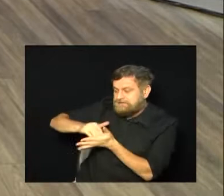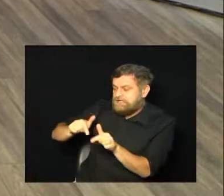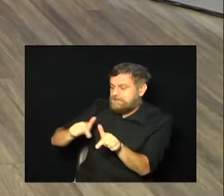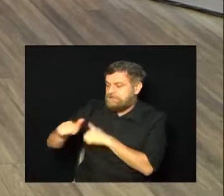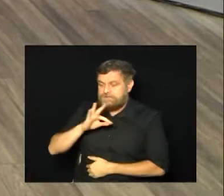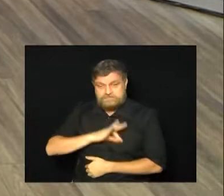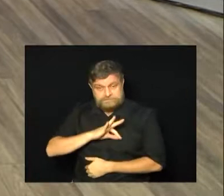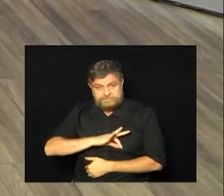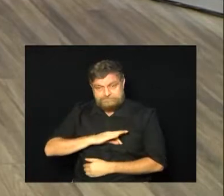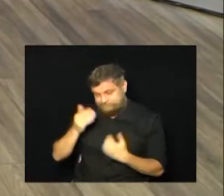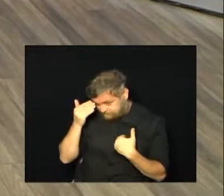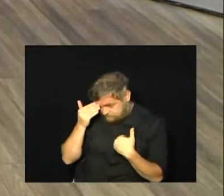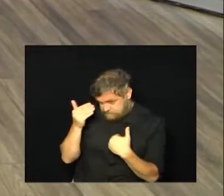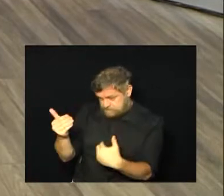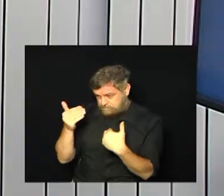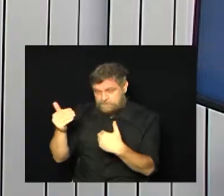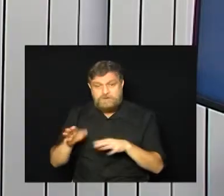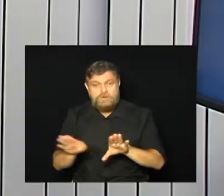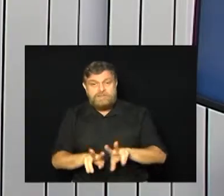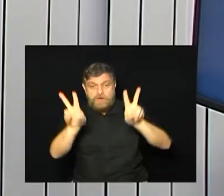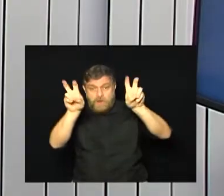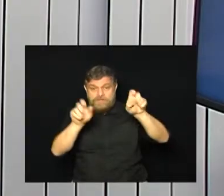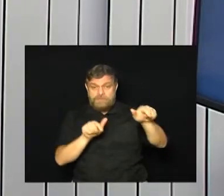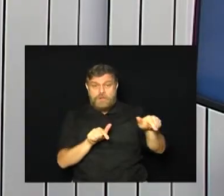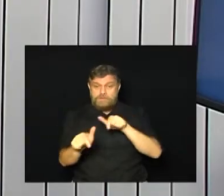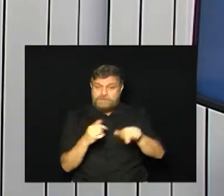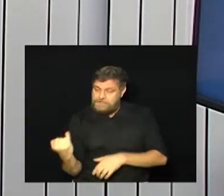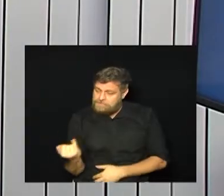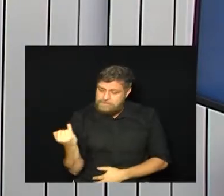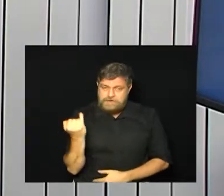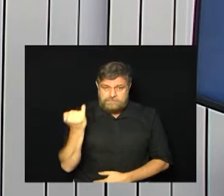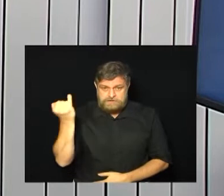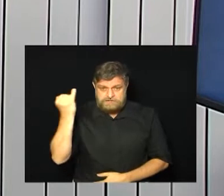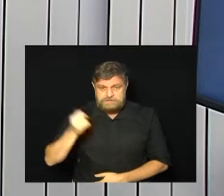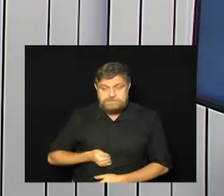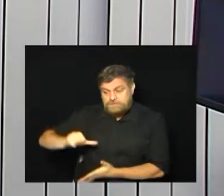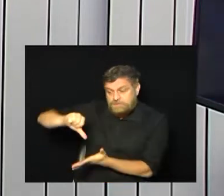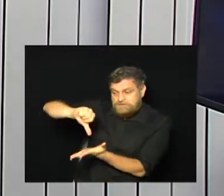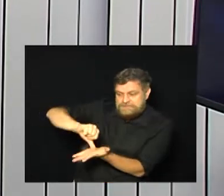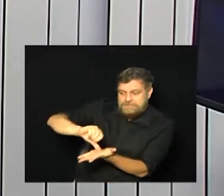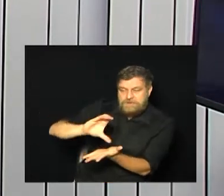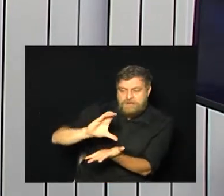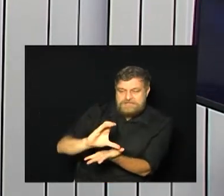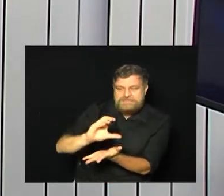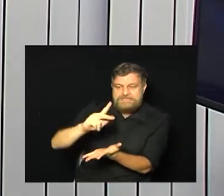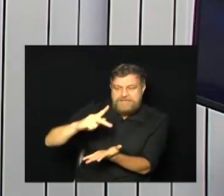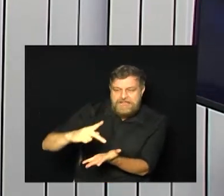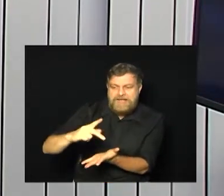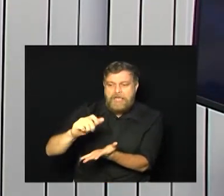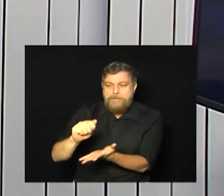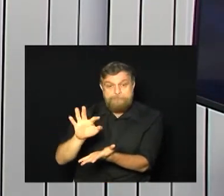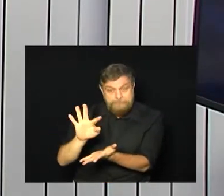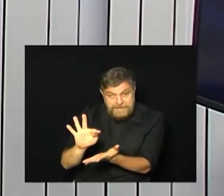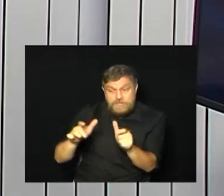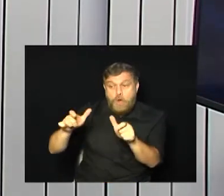Renda, Gustavo Tella, falando sobre esse trabalho importantíssimo diretamente do Centro Público de Apoio ao Trabalhador de